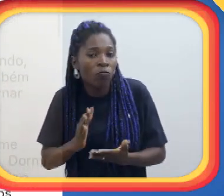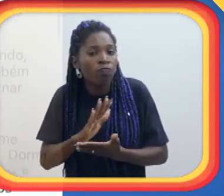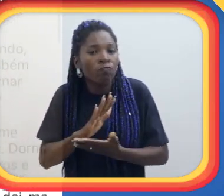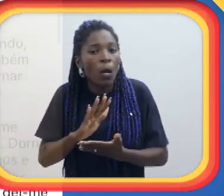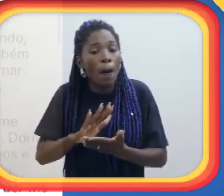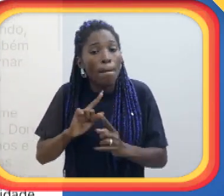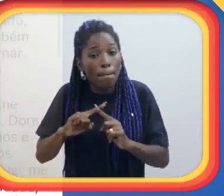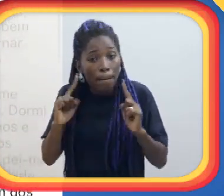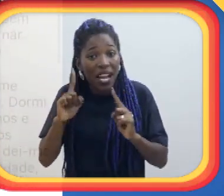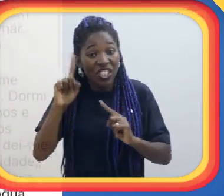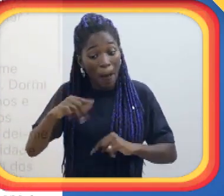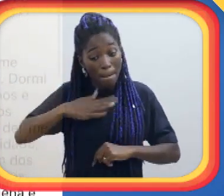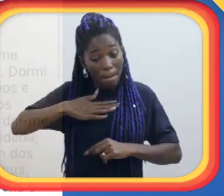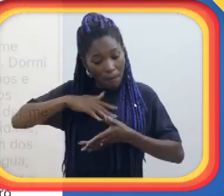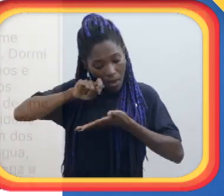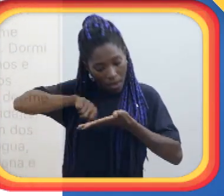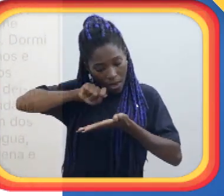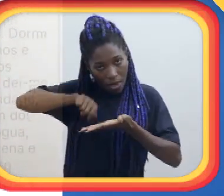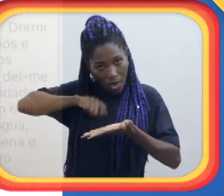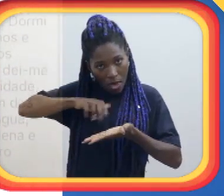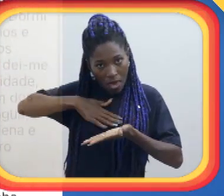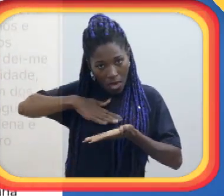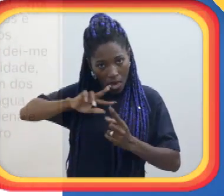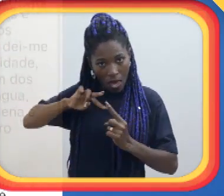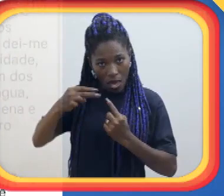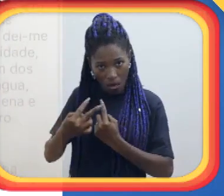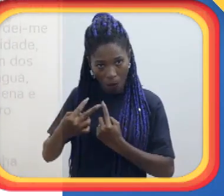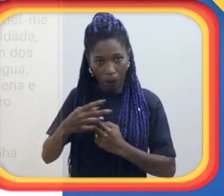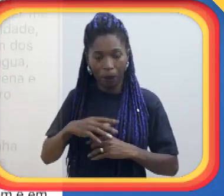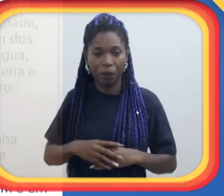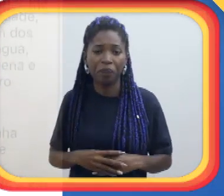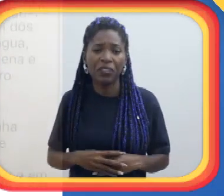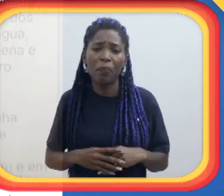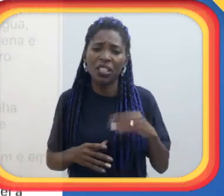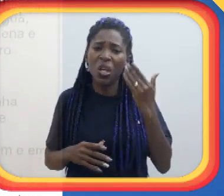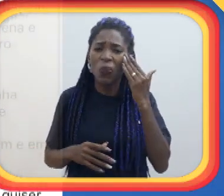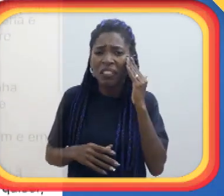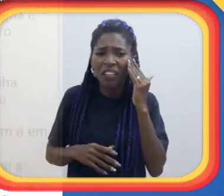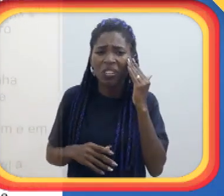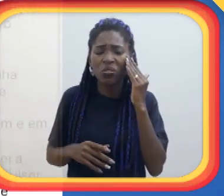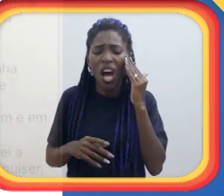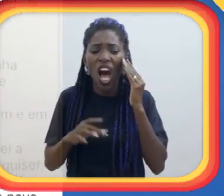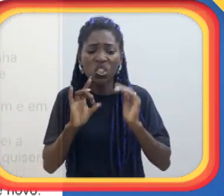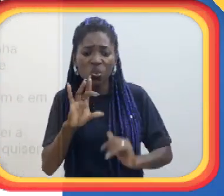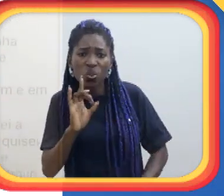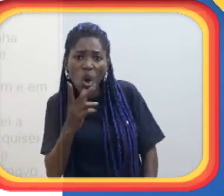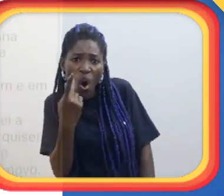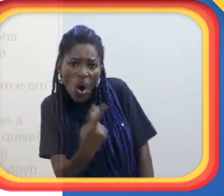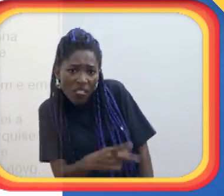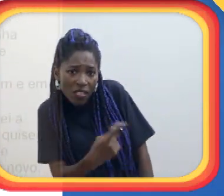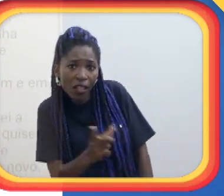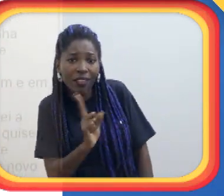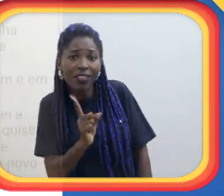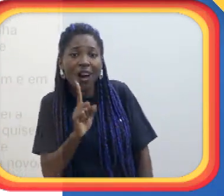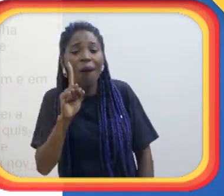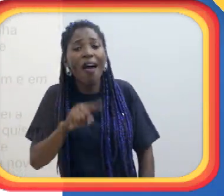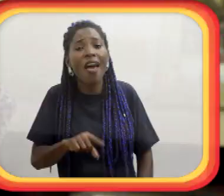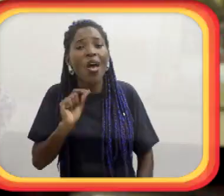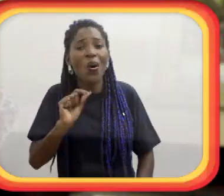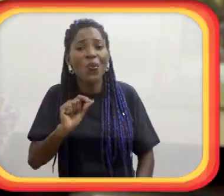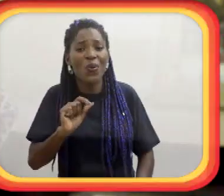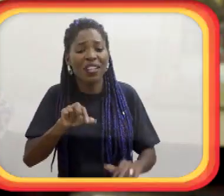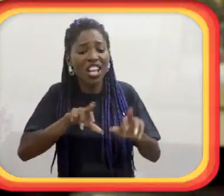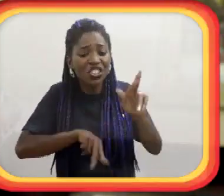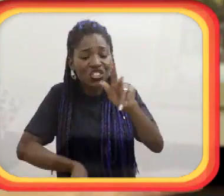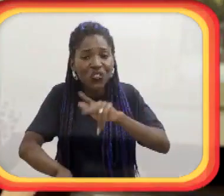pode aparecer de alguma forma, né? Mas ali realmente são os registros a partir da minha perspectiva. Mas eu entendo também que nem é mais só sobre ela.